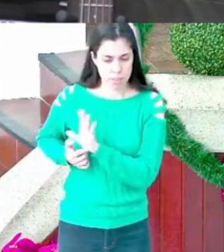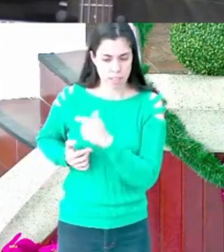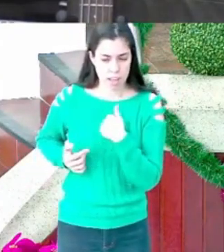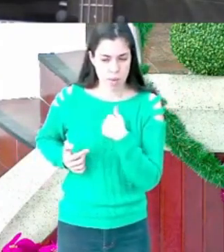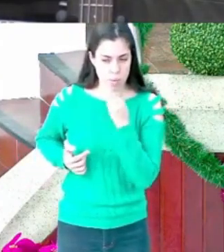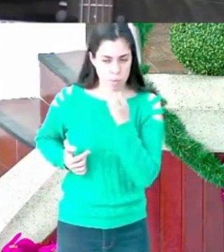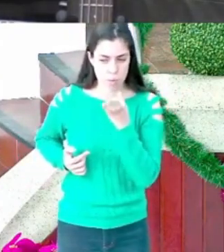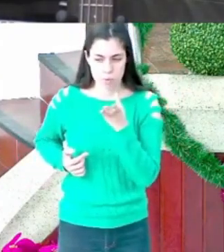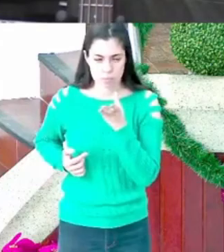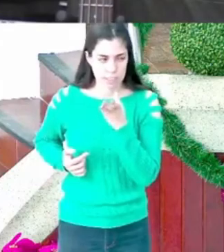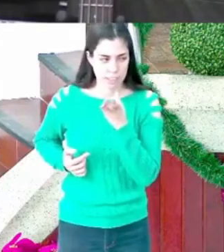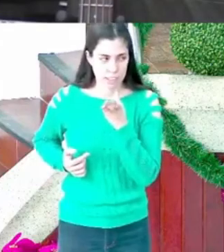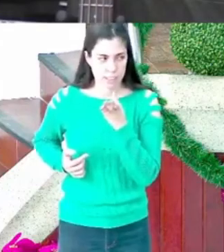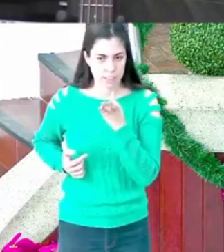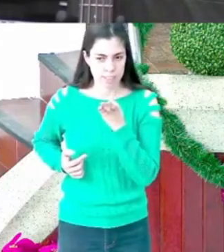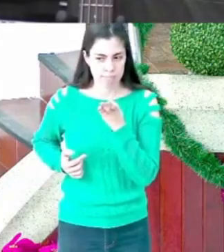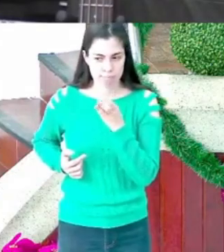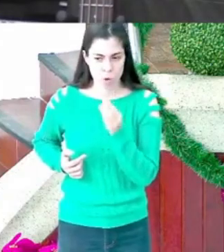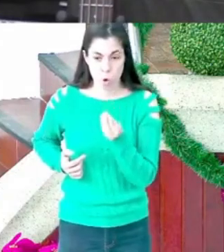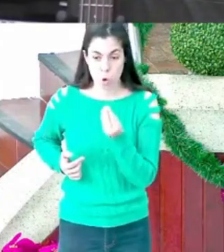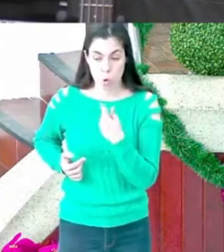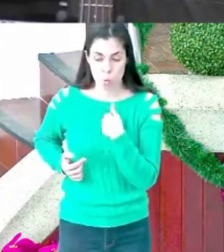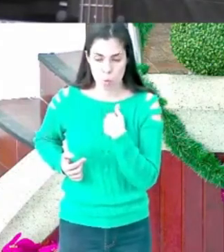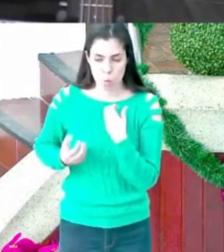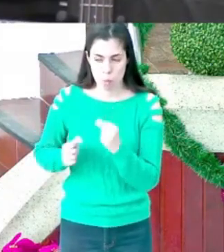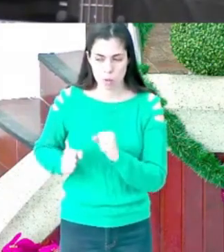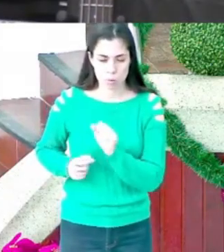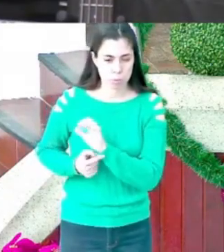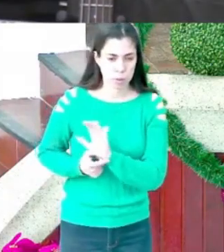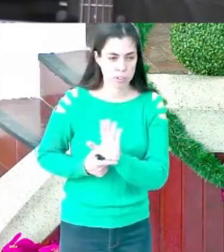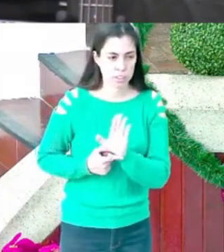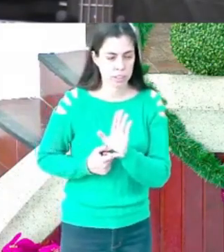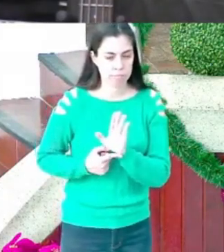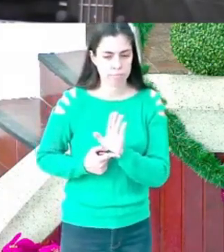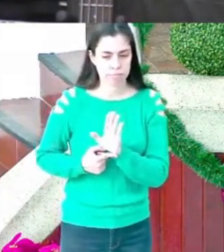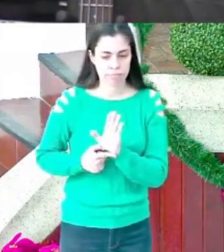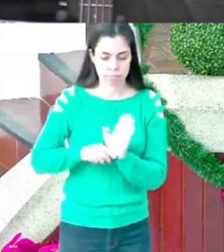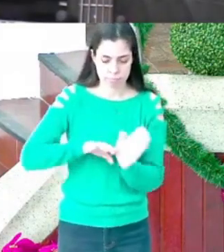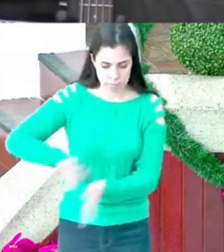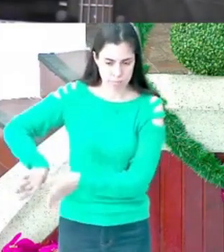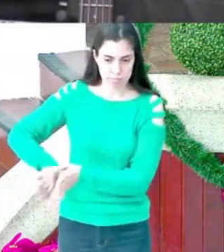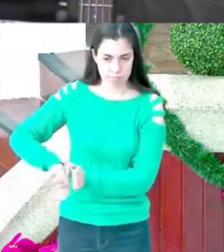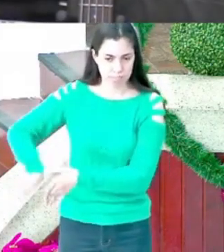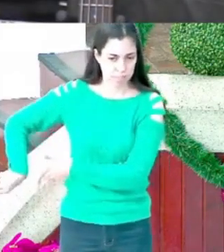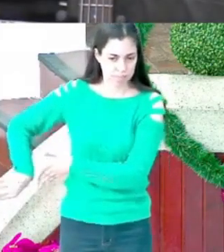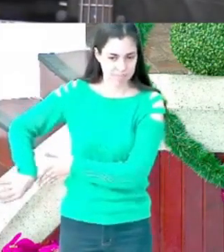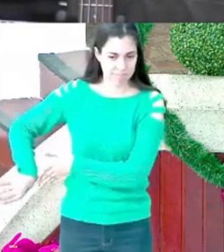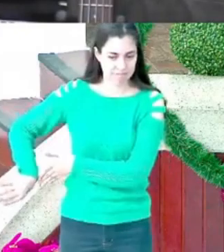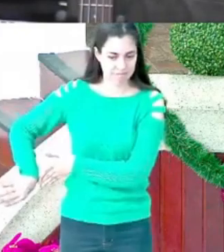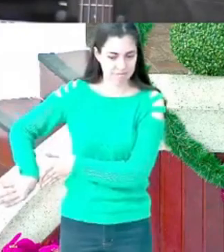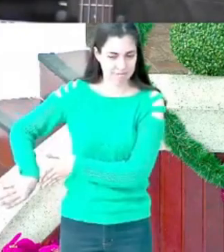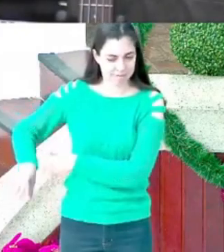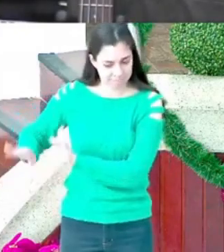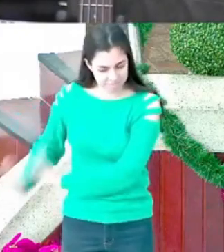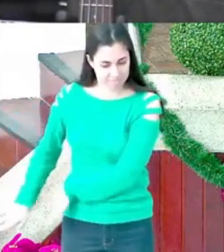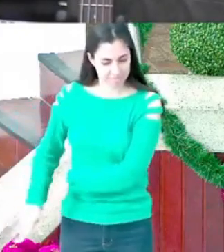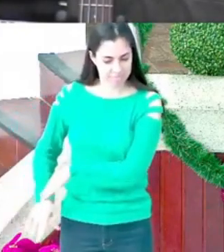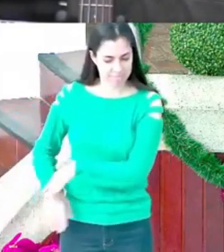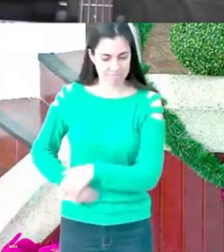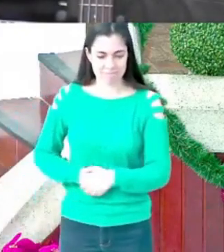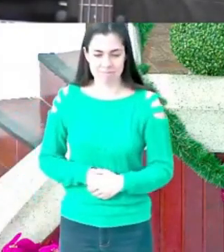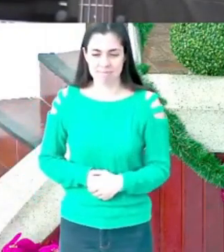os outros possam contemplá-las e louvá-las. Jesus